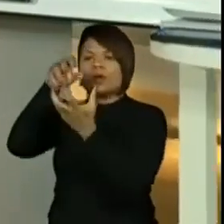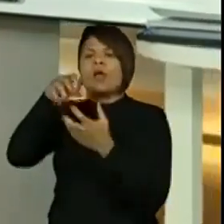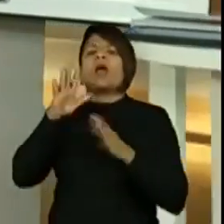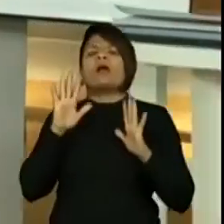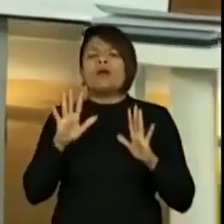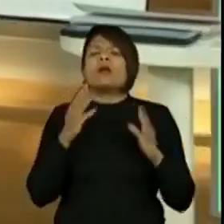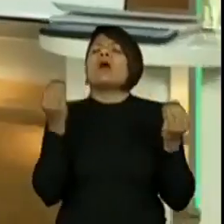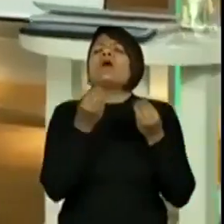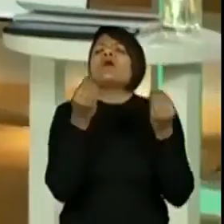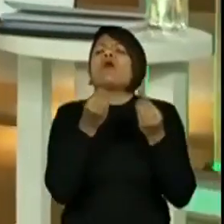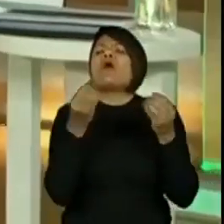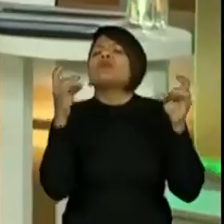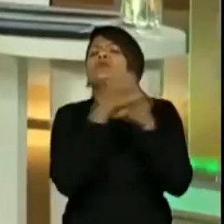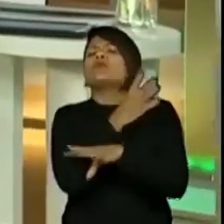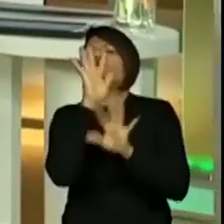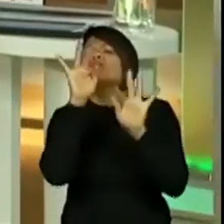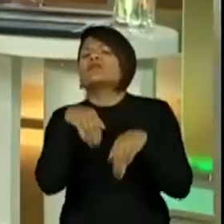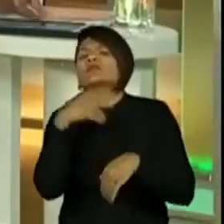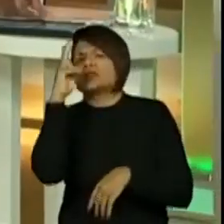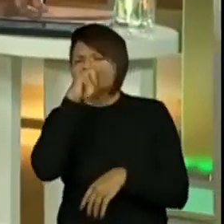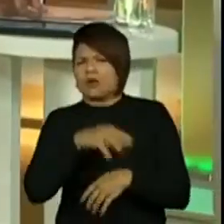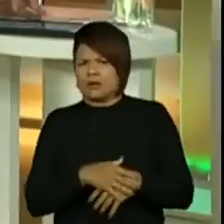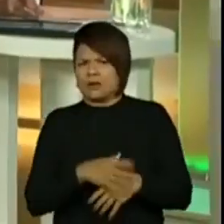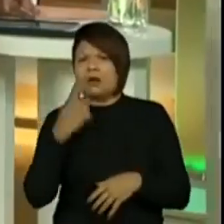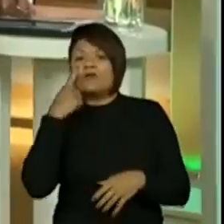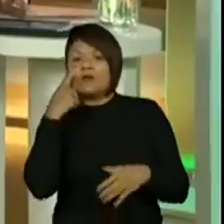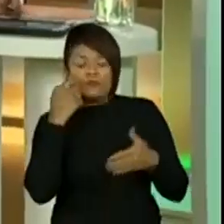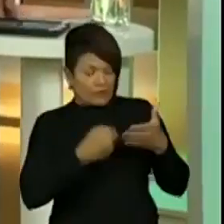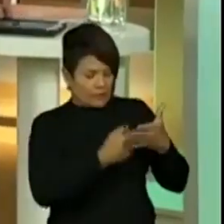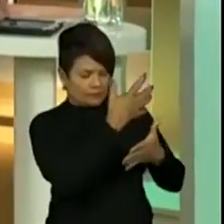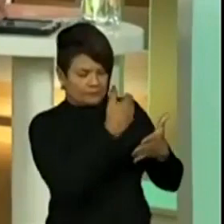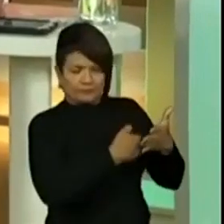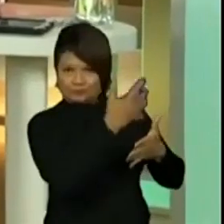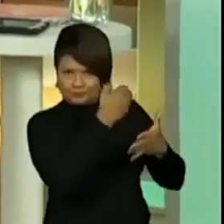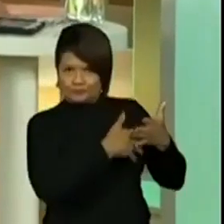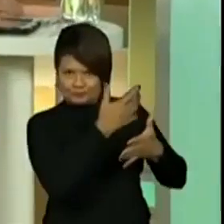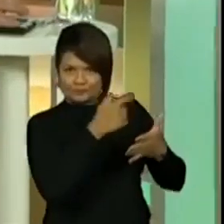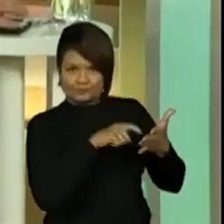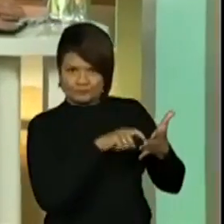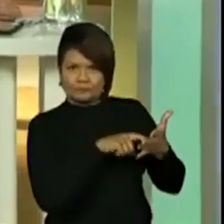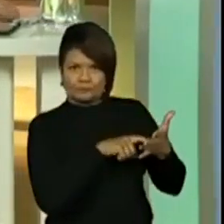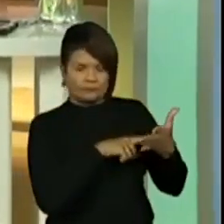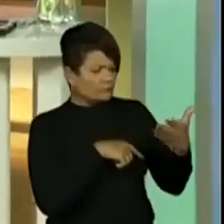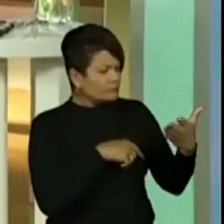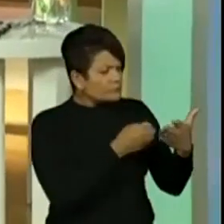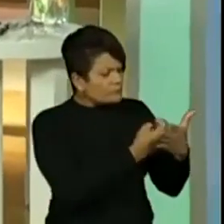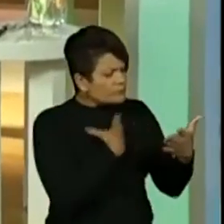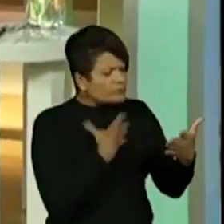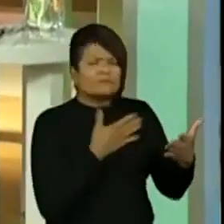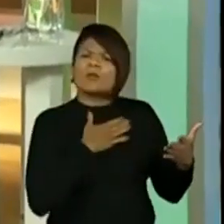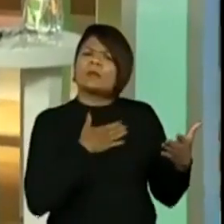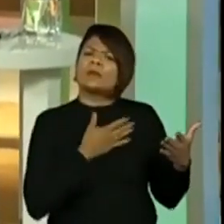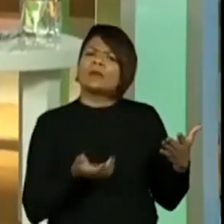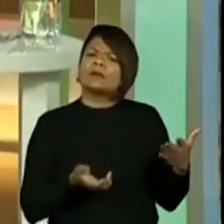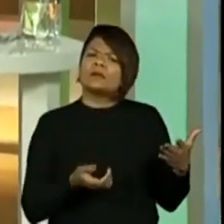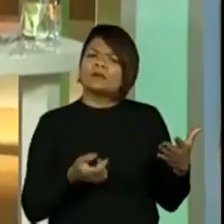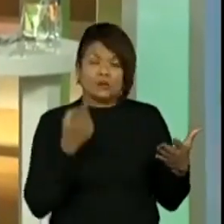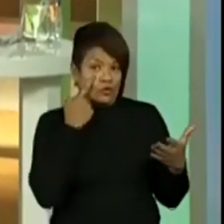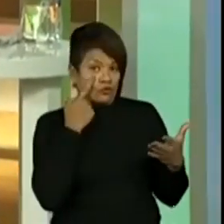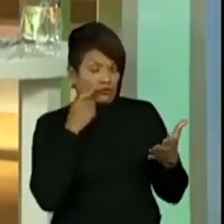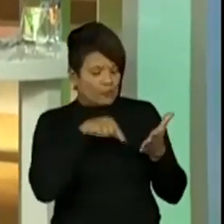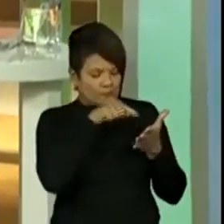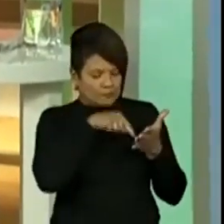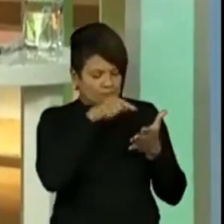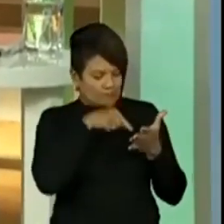ver se tem alguma coisa aqui no nosso chat. Não chegou nada ainda para mim. Deixa eu atualizar aqui para